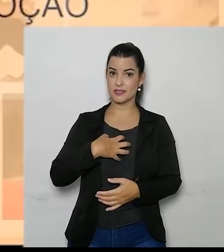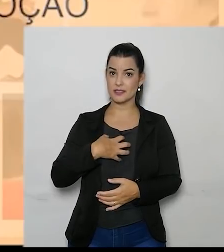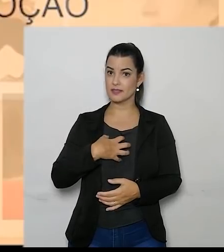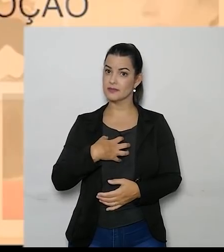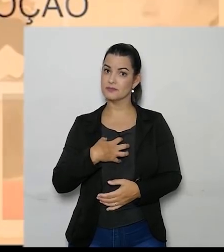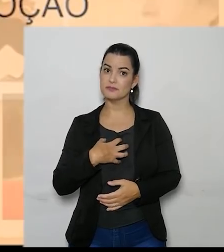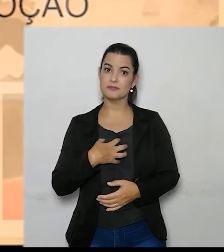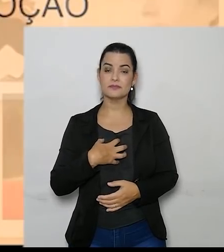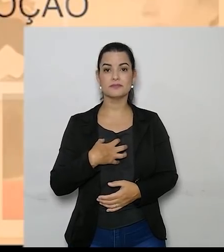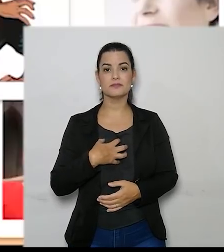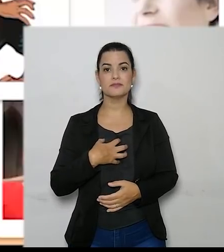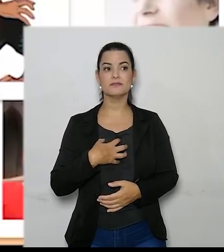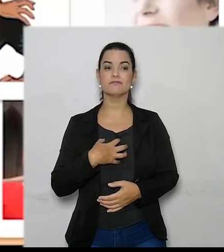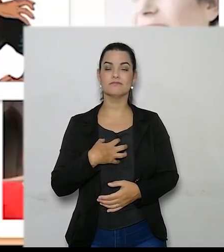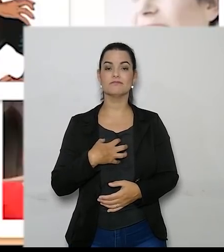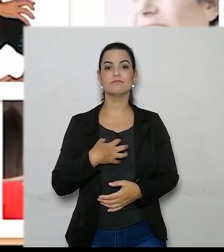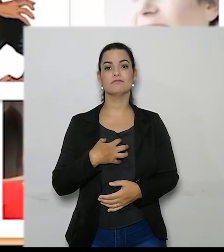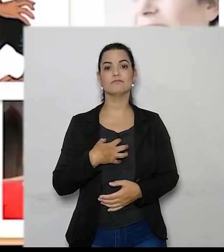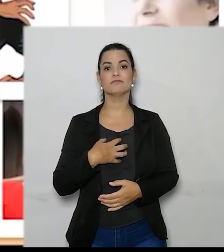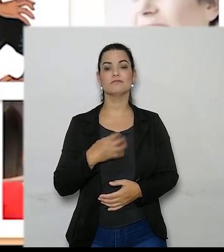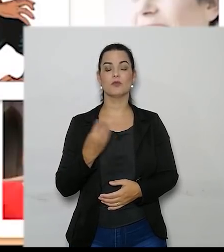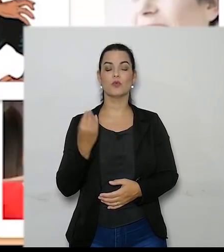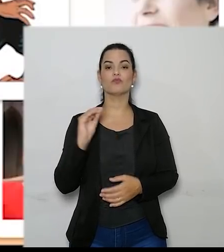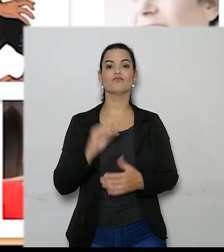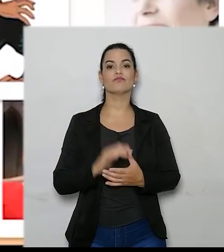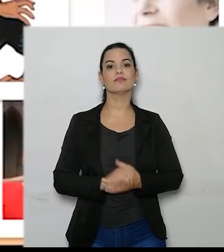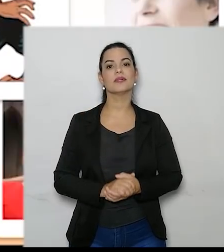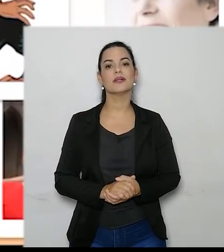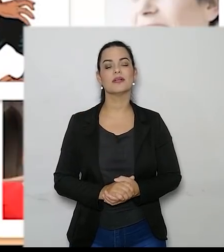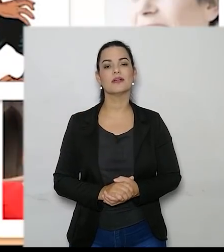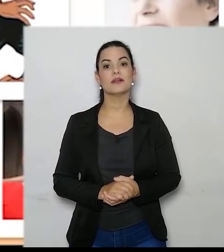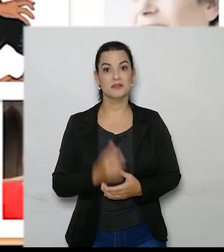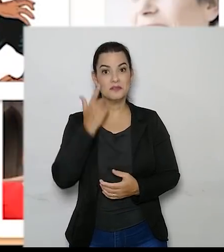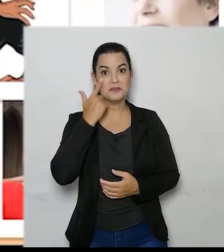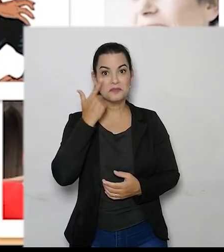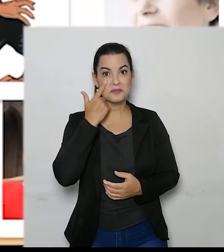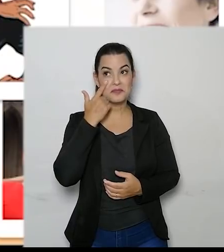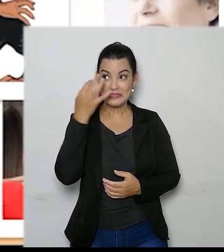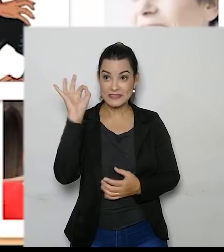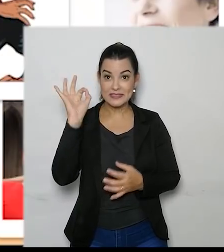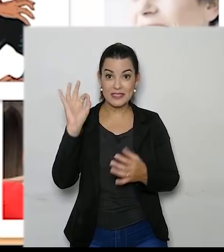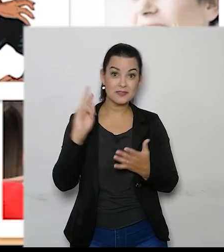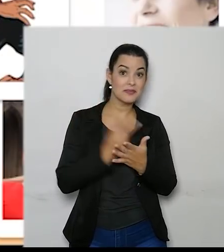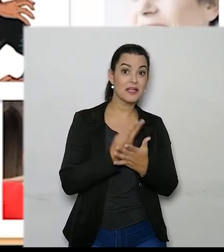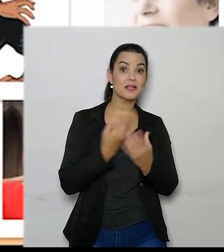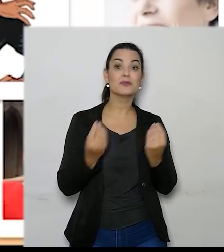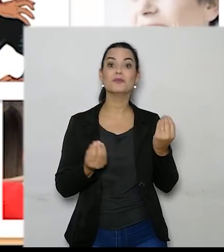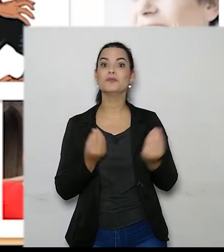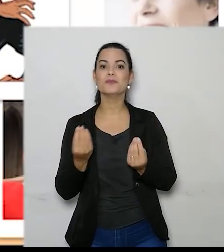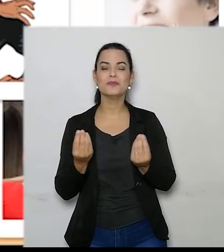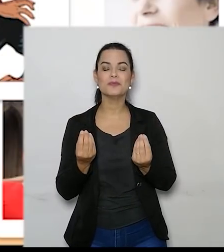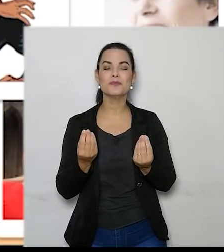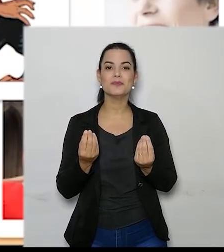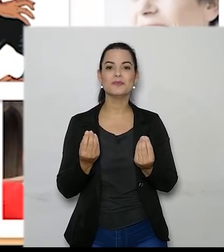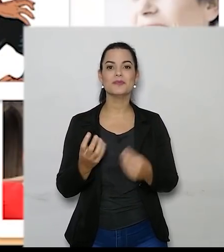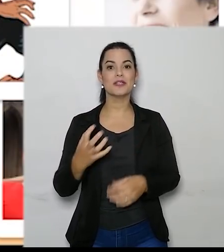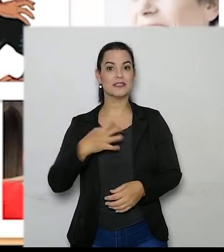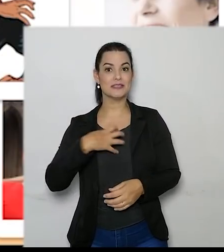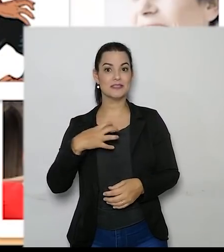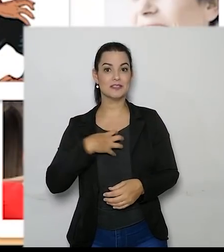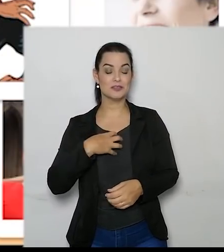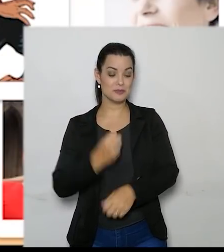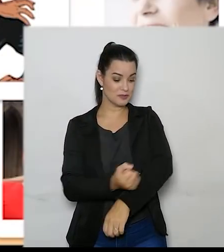Sentimento? Vamos pôr para cá. Vamos ver se vocês acertaram sentimentos e